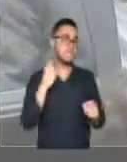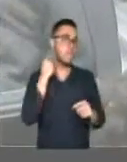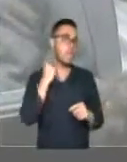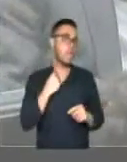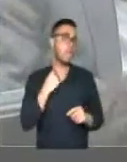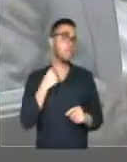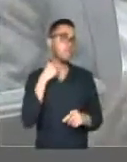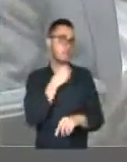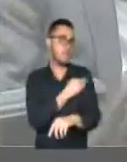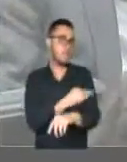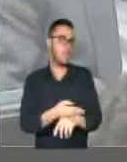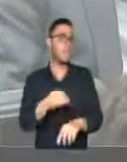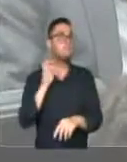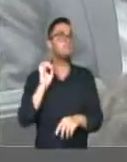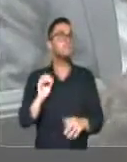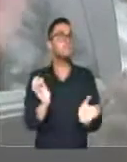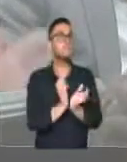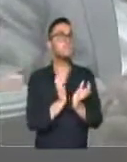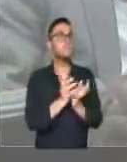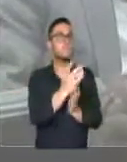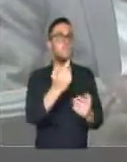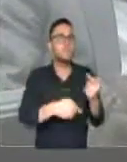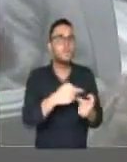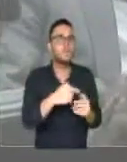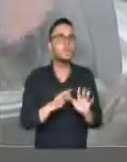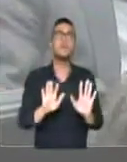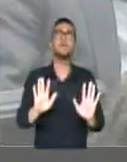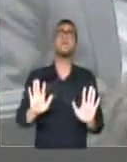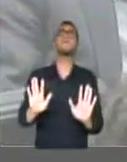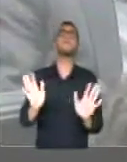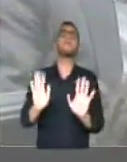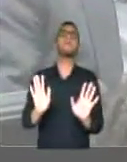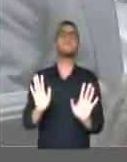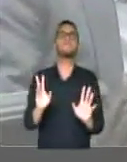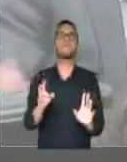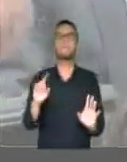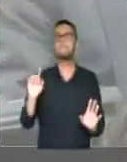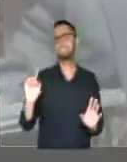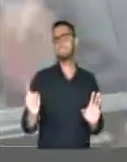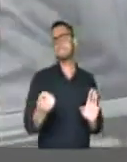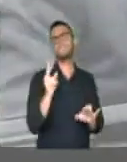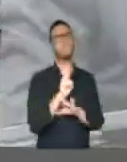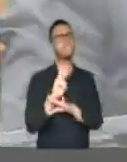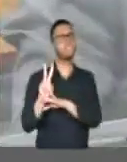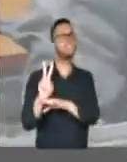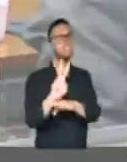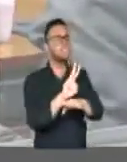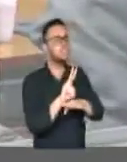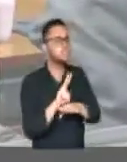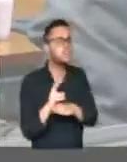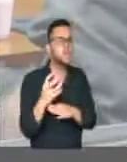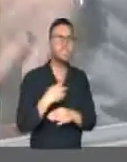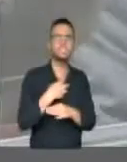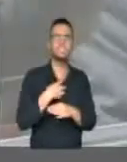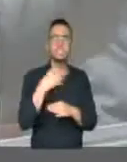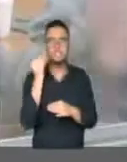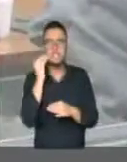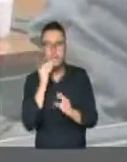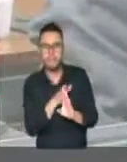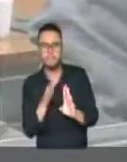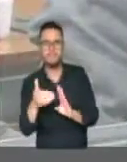quando é a casta política, Nossa Senhora, 1000 proteções, 1000 subterfúgios,